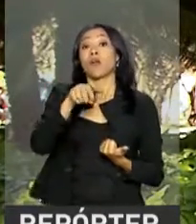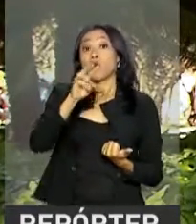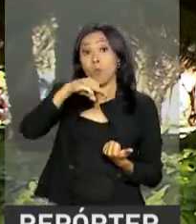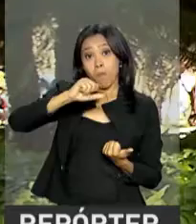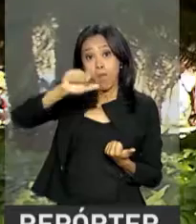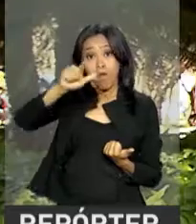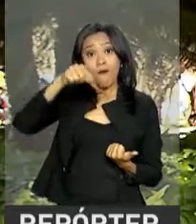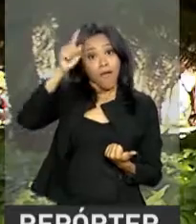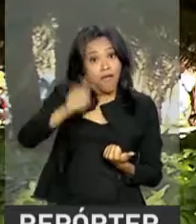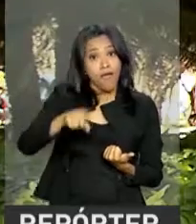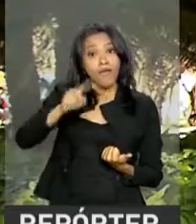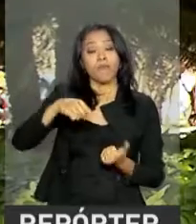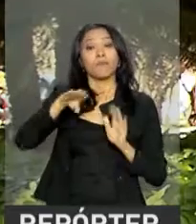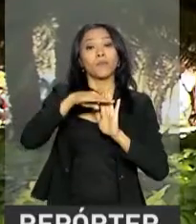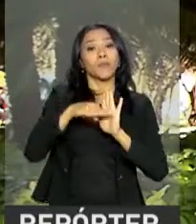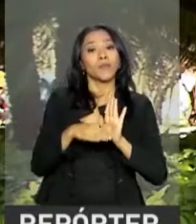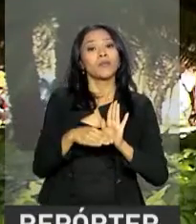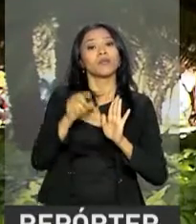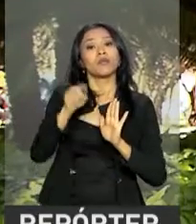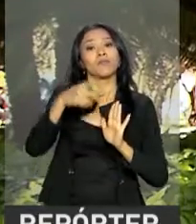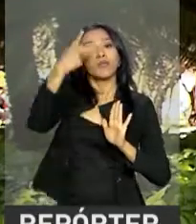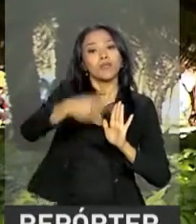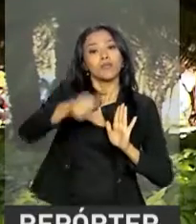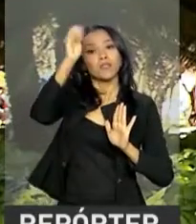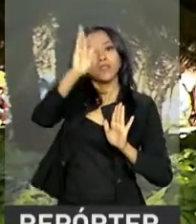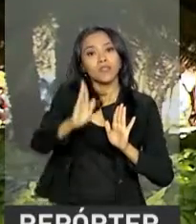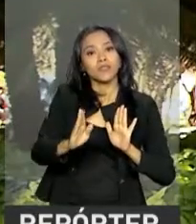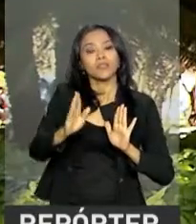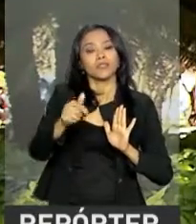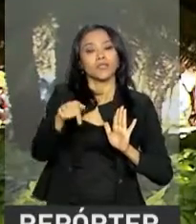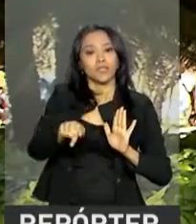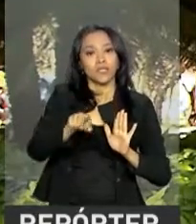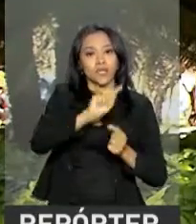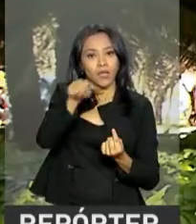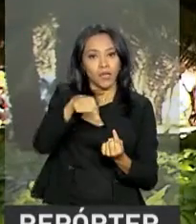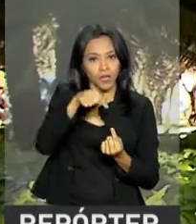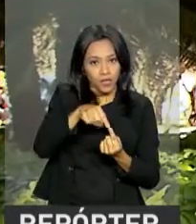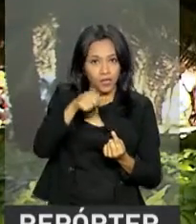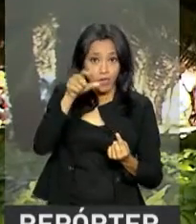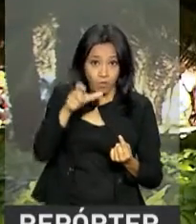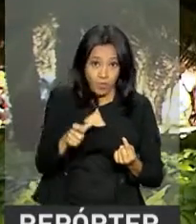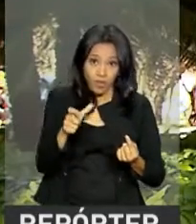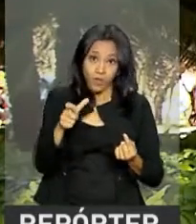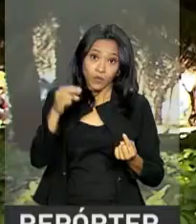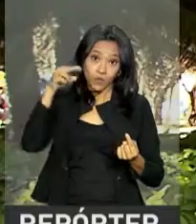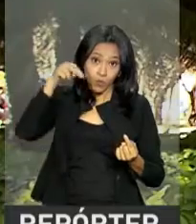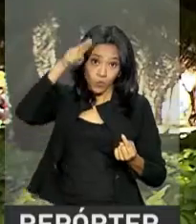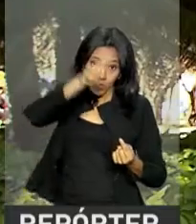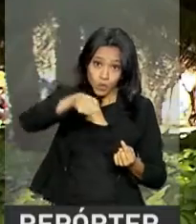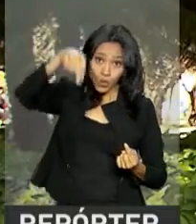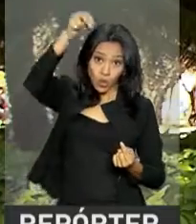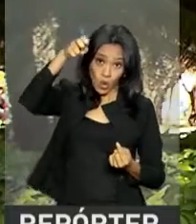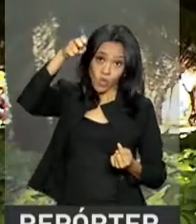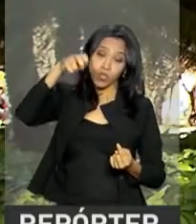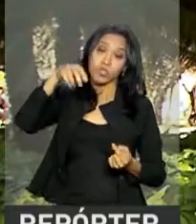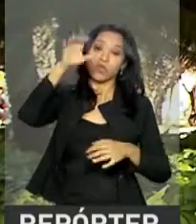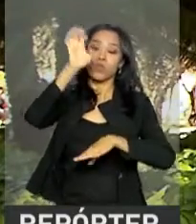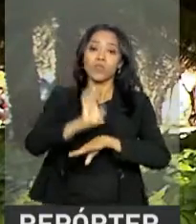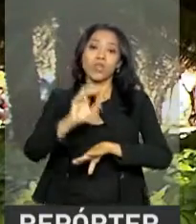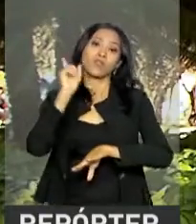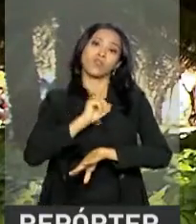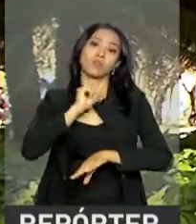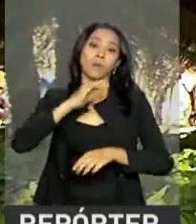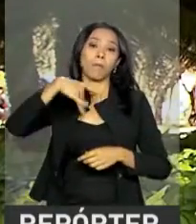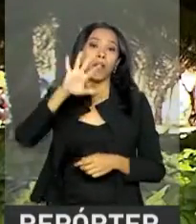parte do programa rota da integração nacional que tem ainda o pólo apícola do norte de minas gerais onde mais de